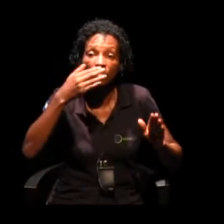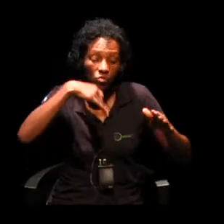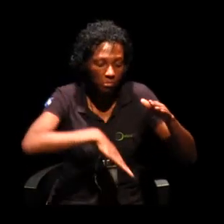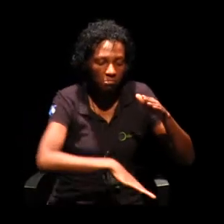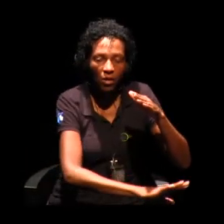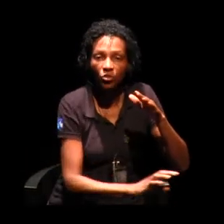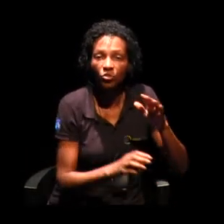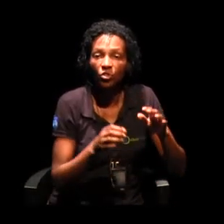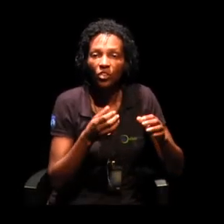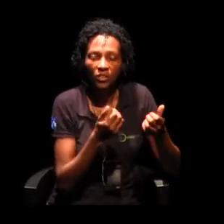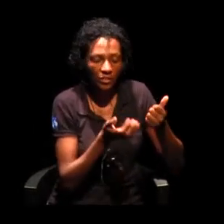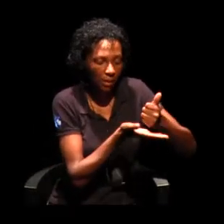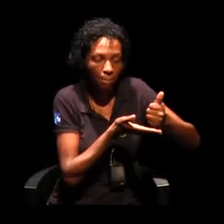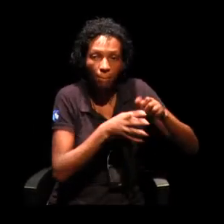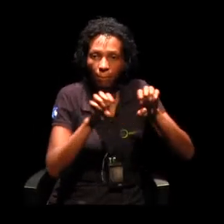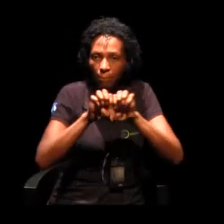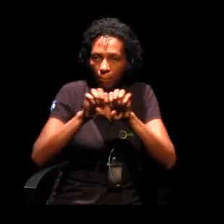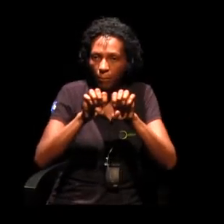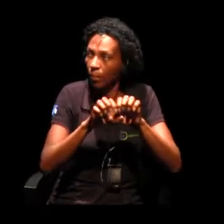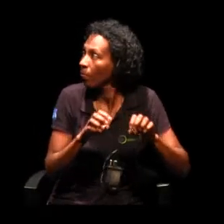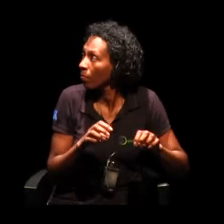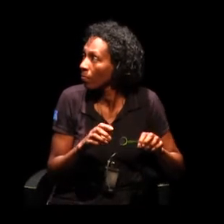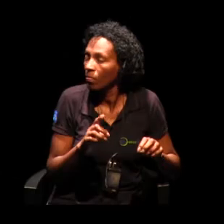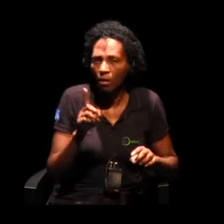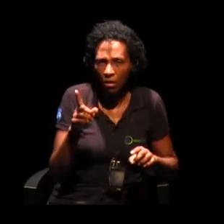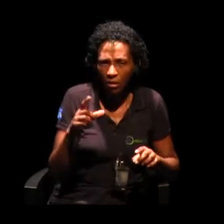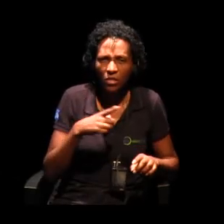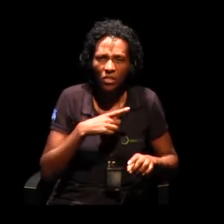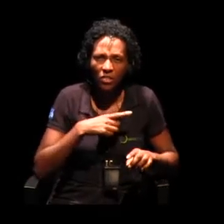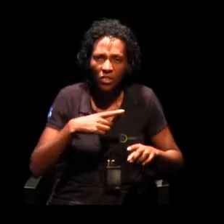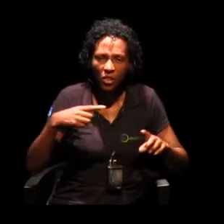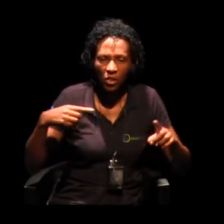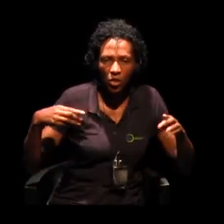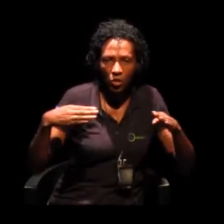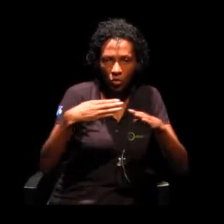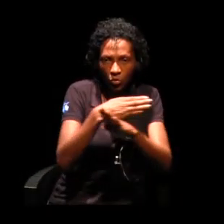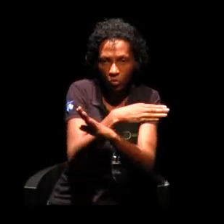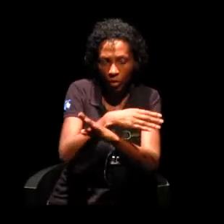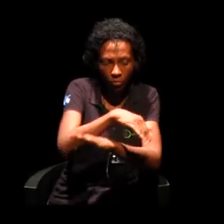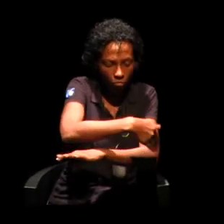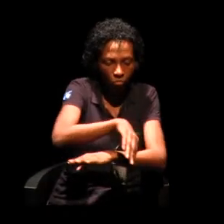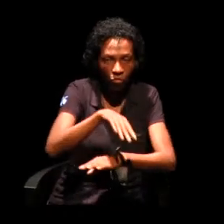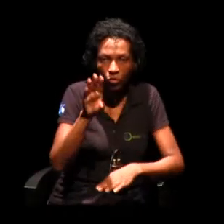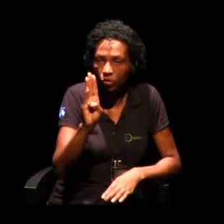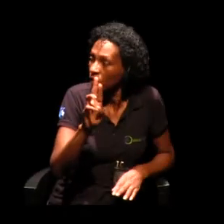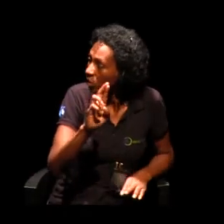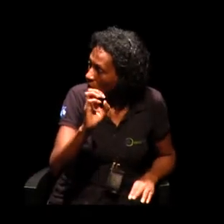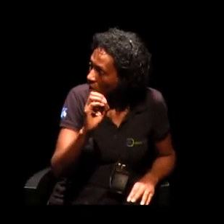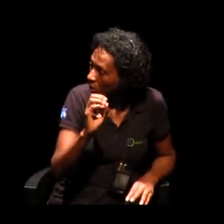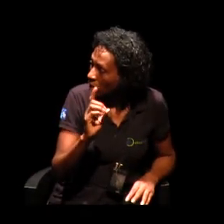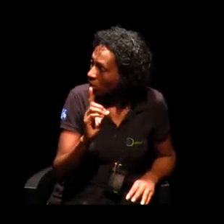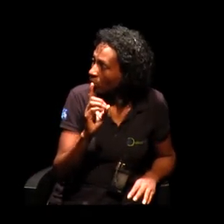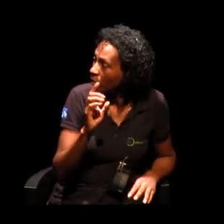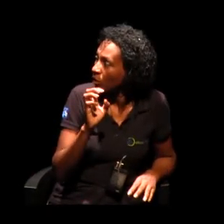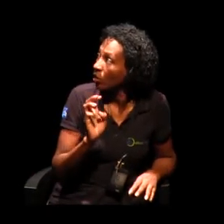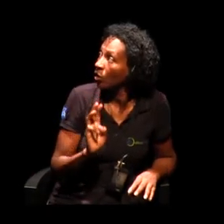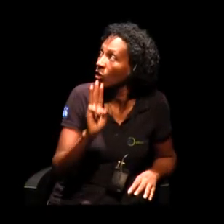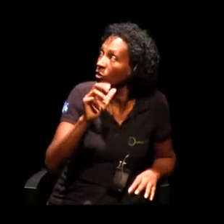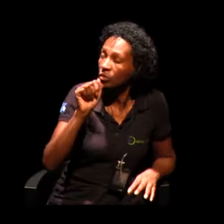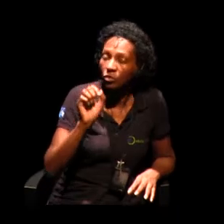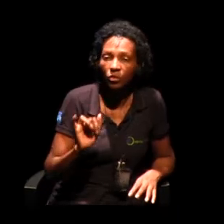aconteceu por debaixo da infraestrutura. E aqui nós temos um cruzamento da Broadway, que é